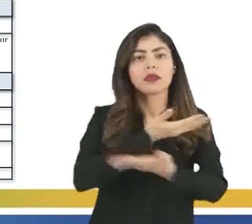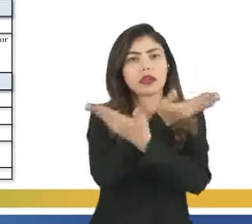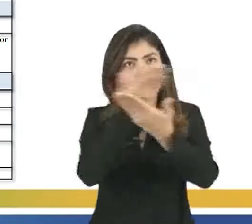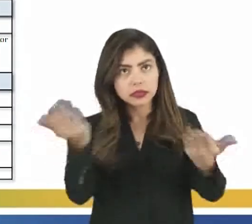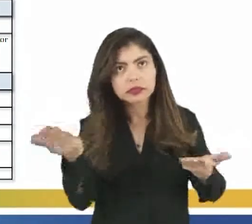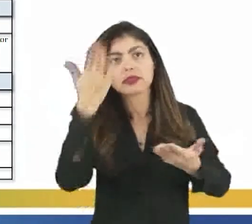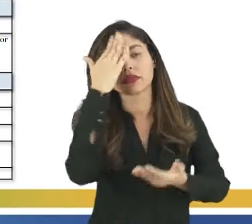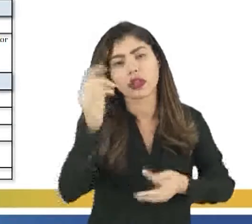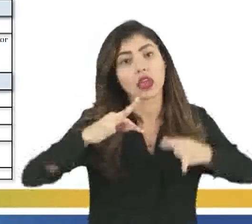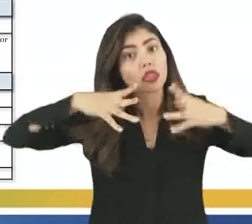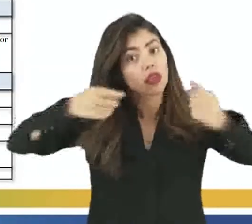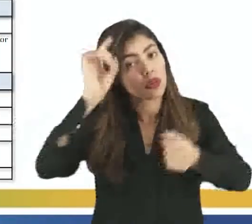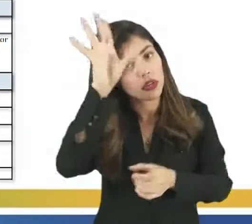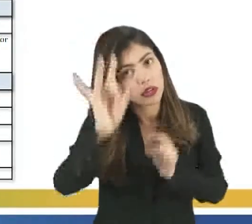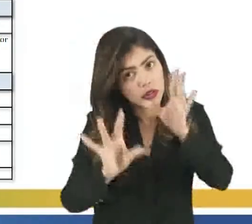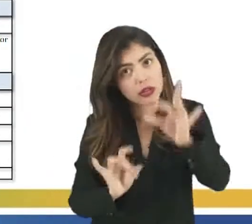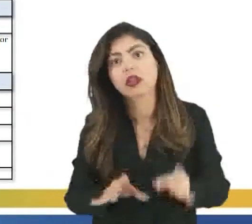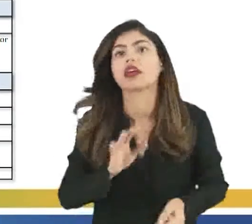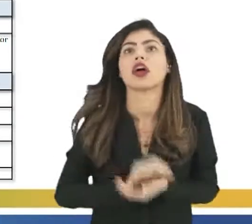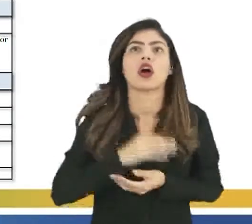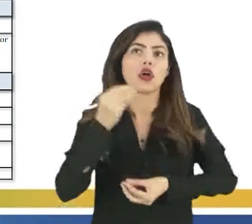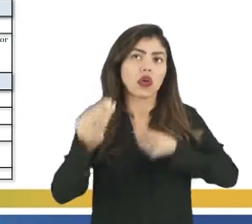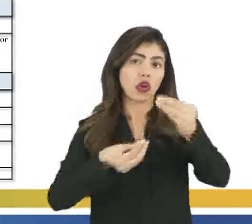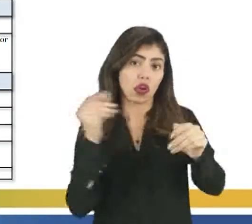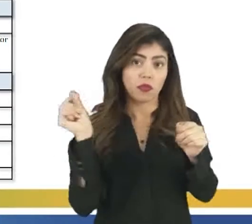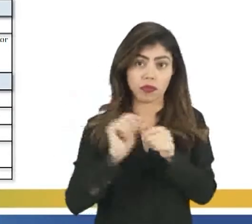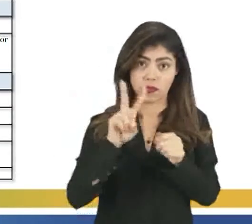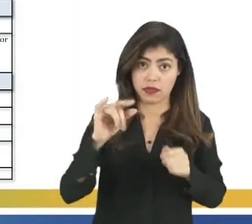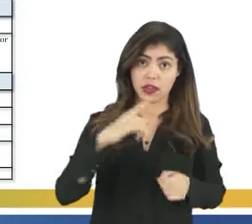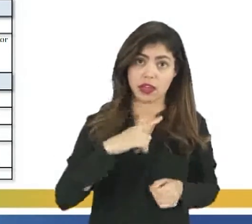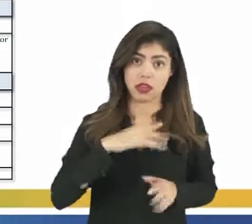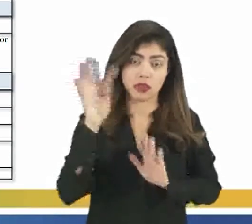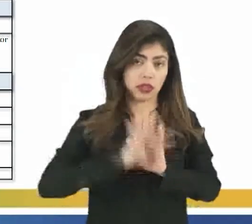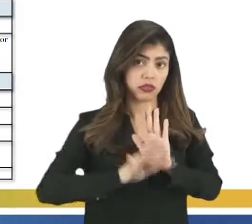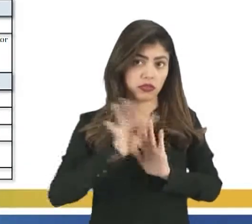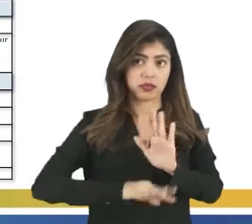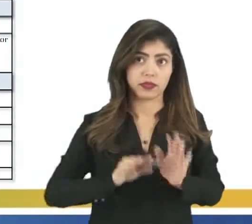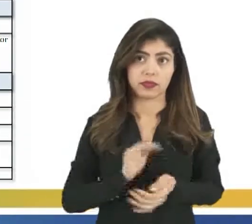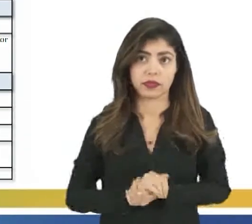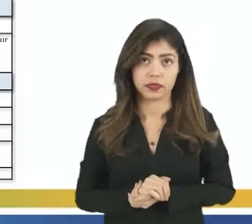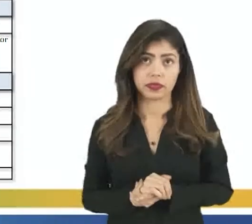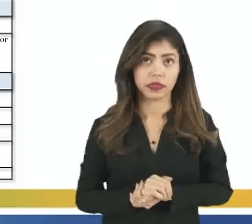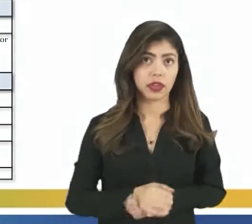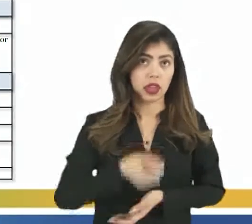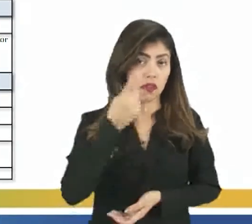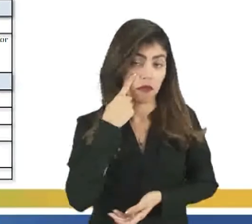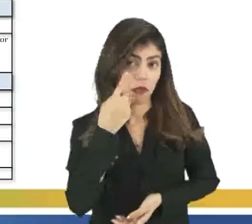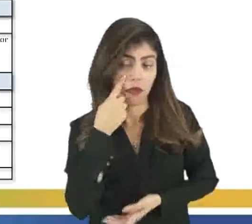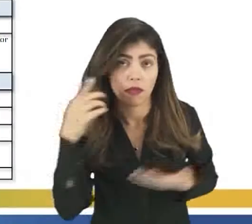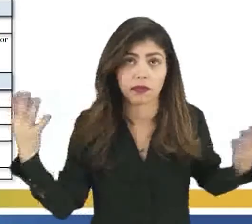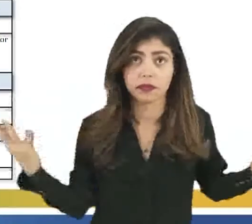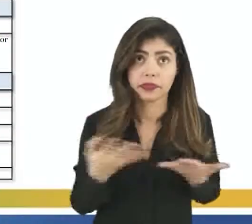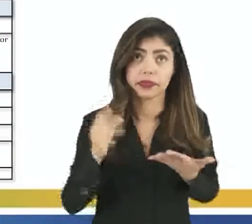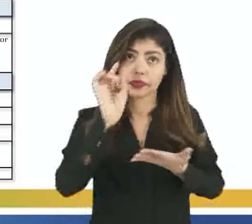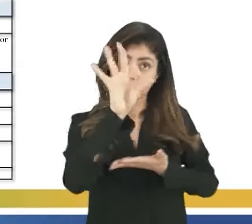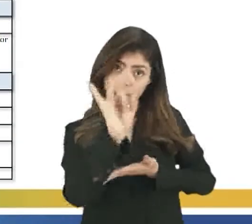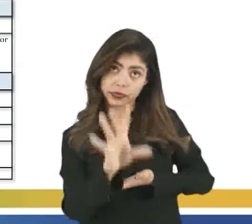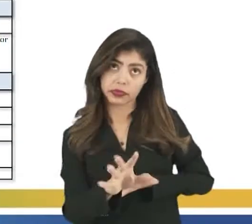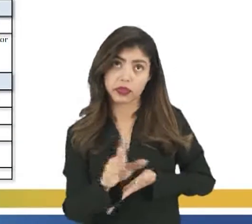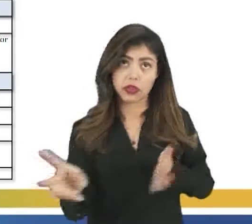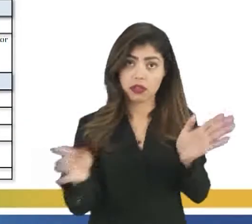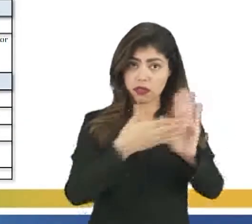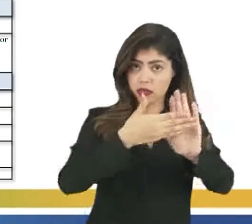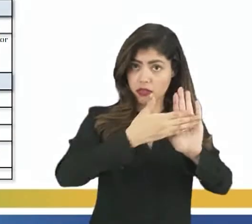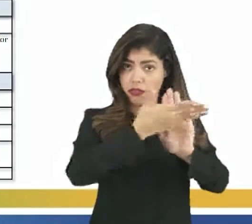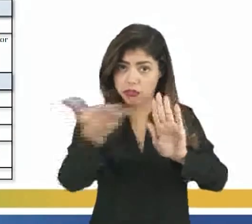você saber todos esses detalhes, como vai ajeitar o seu texto. Nós vamos verificar aí a adequação à